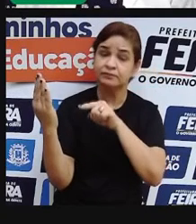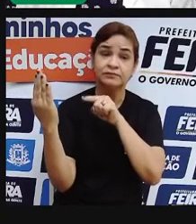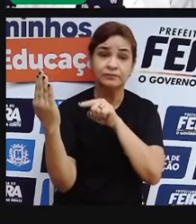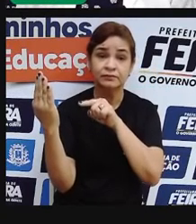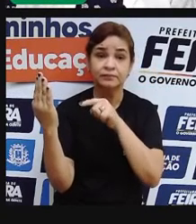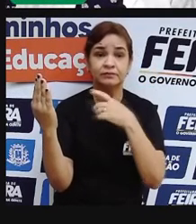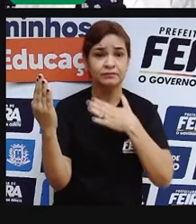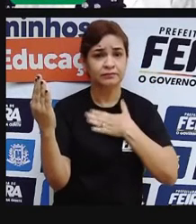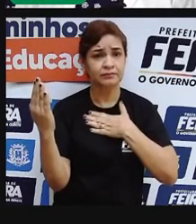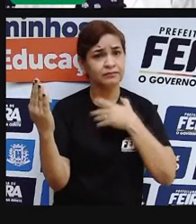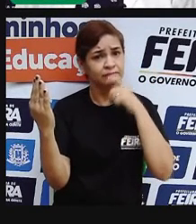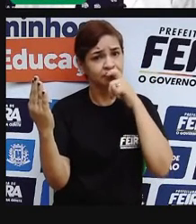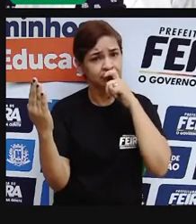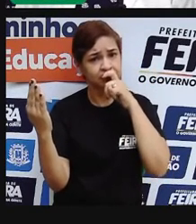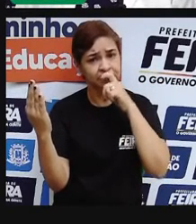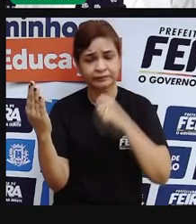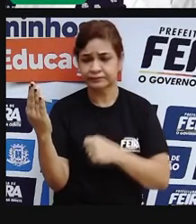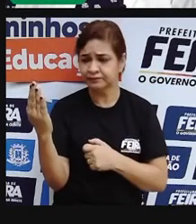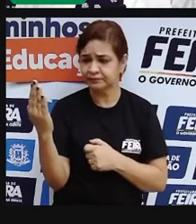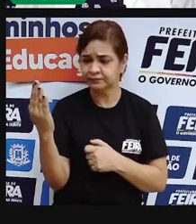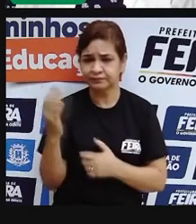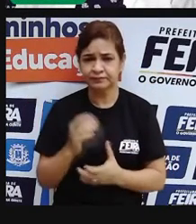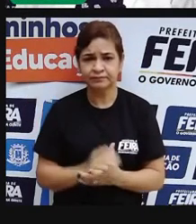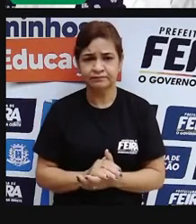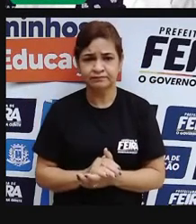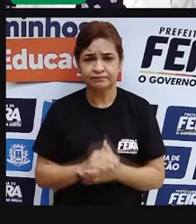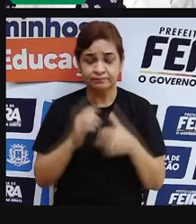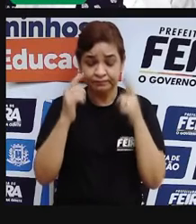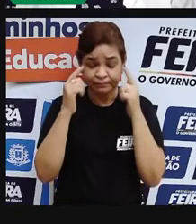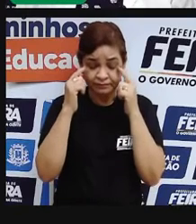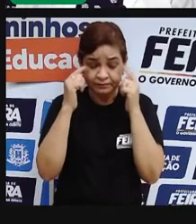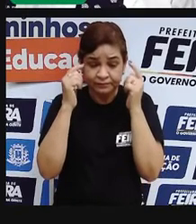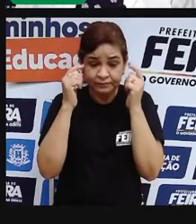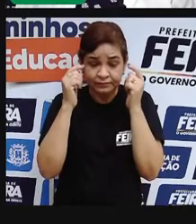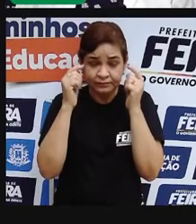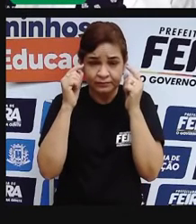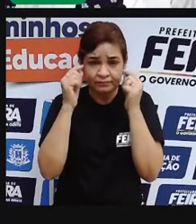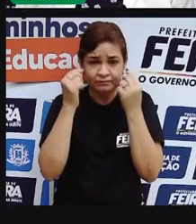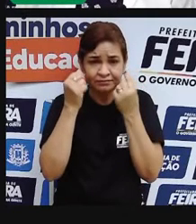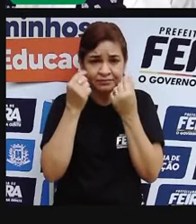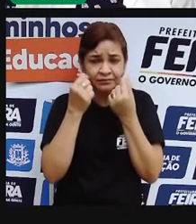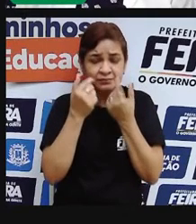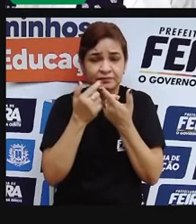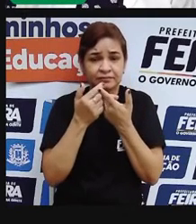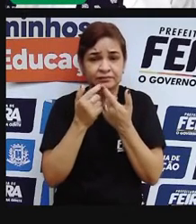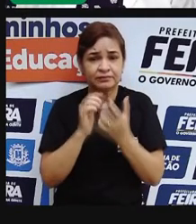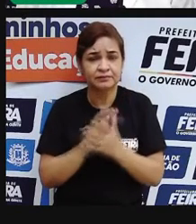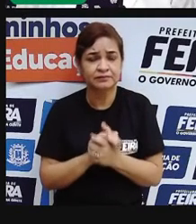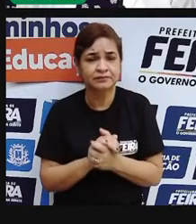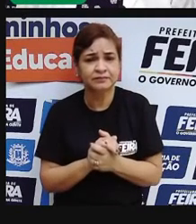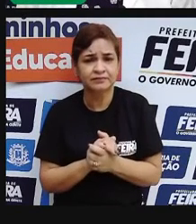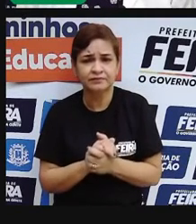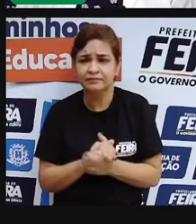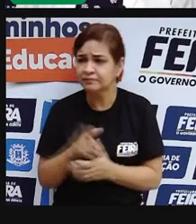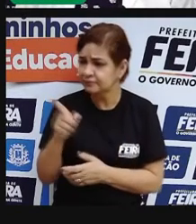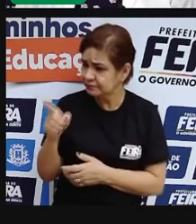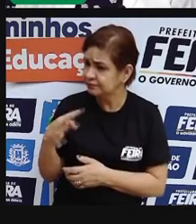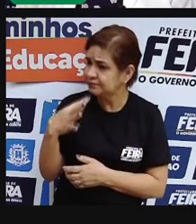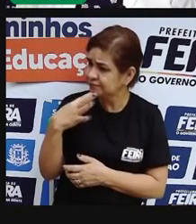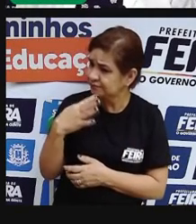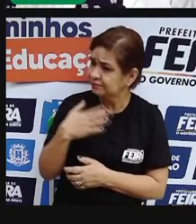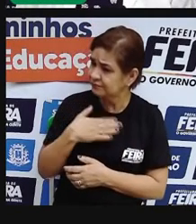pai e os olhos do homem ficaram molhados o senhor conhecer o meu pai